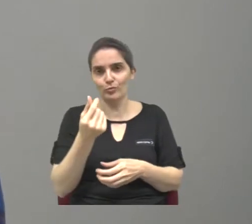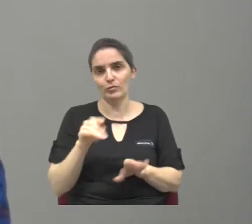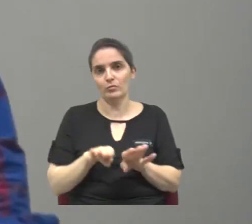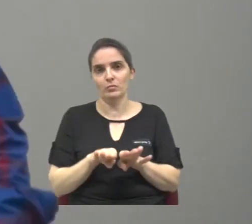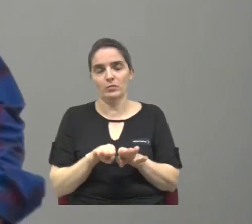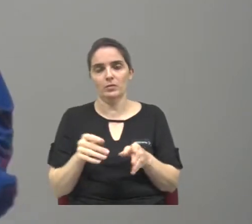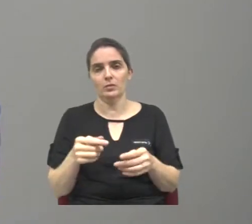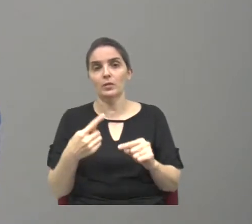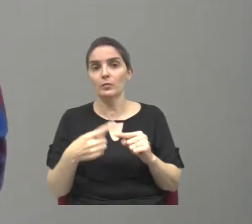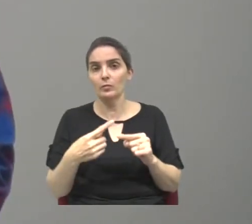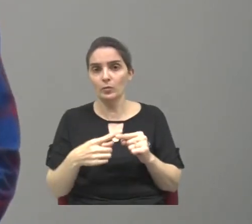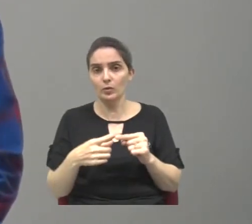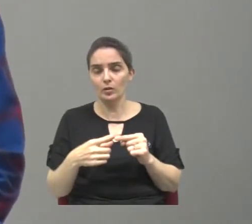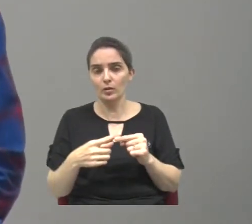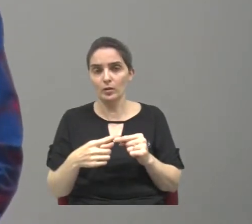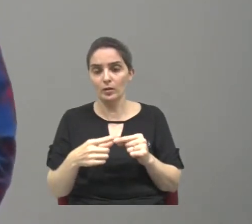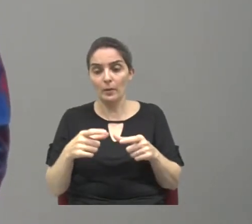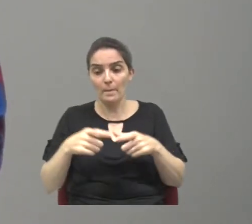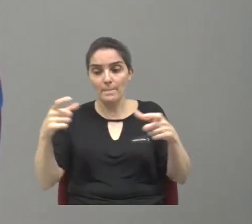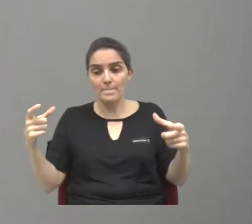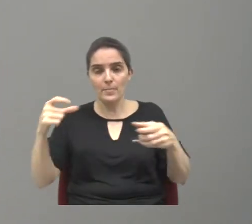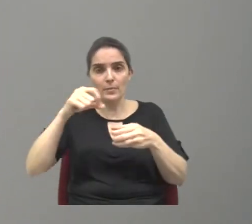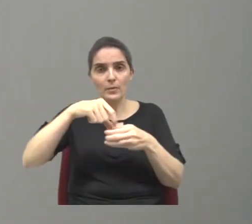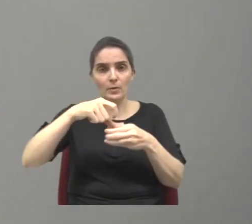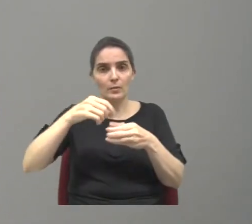dos impostos vão para Brasília,